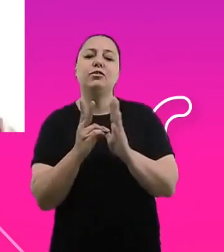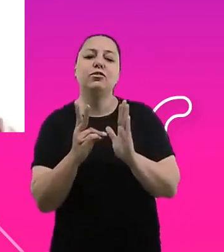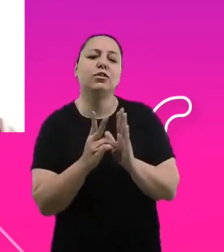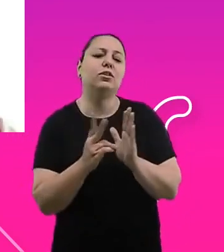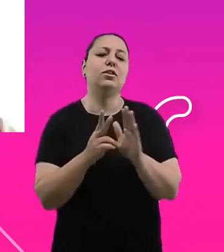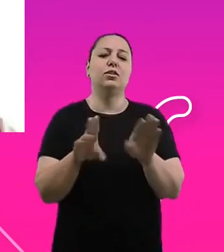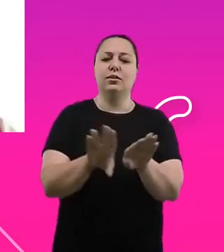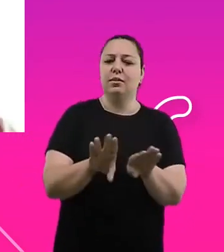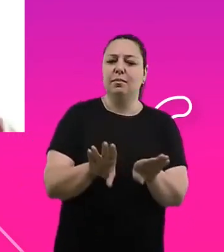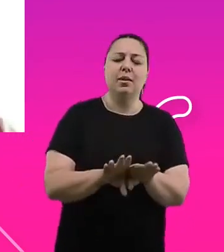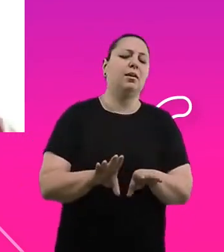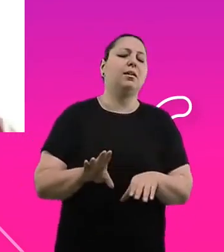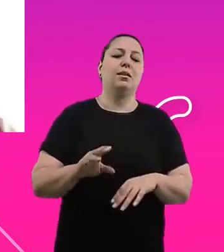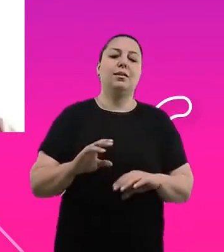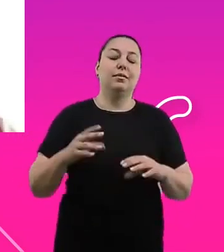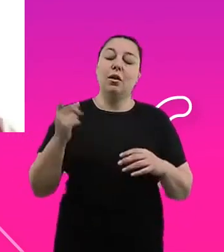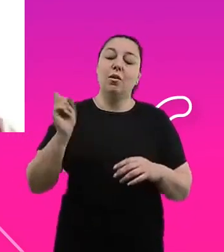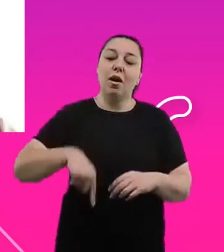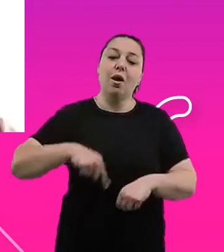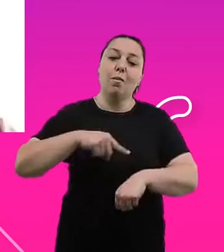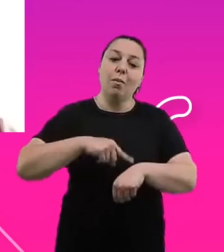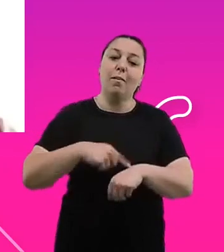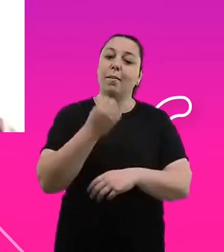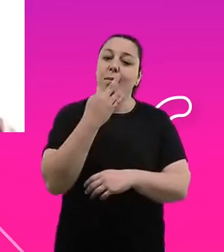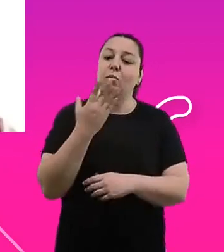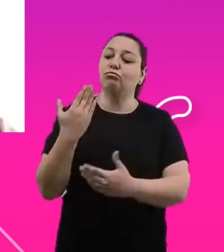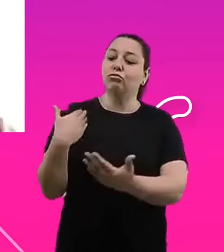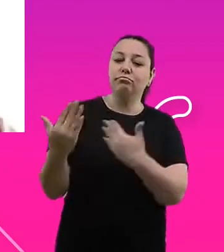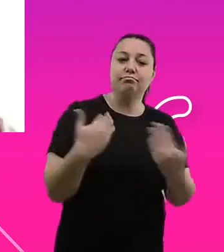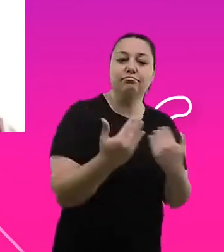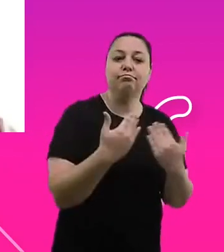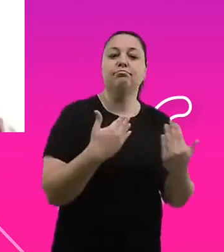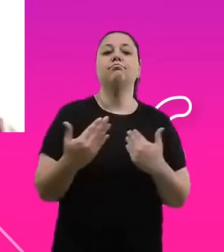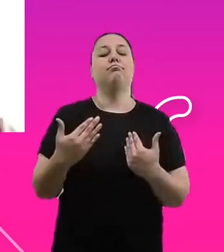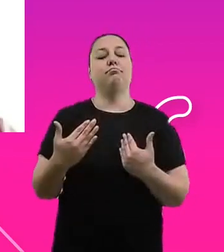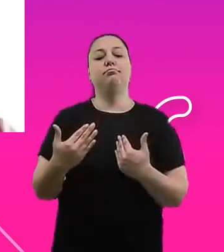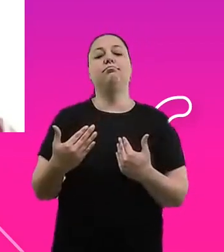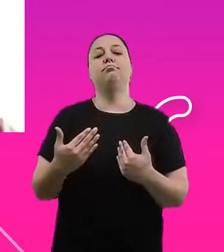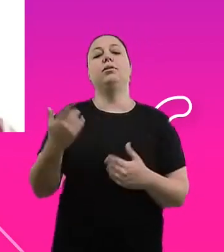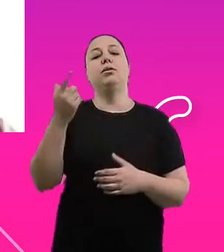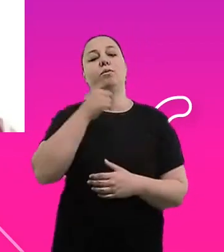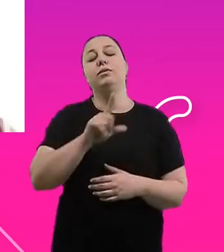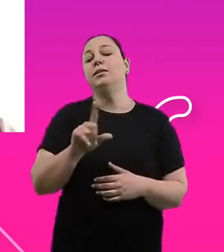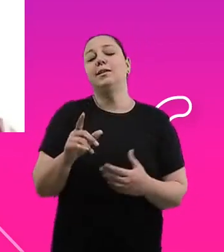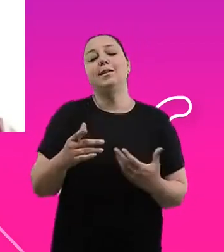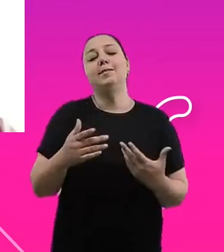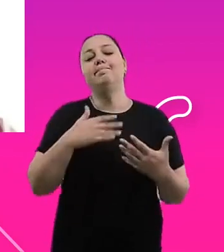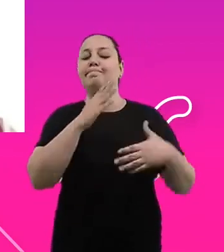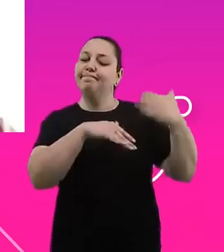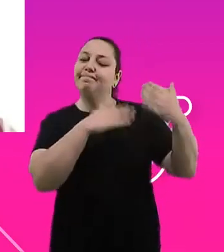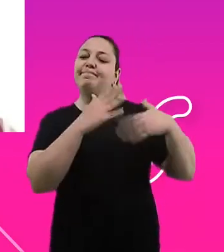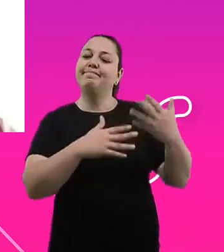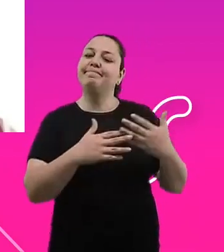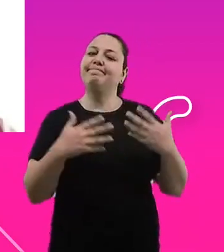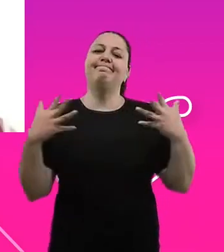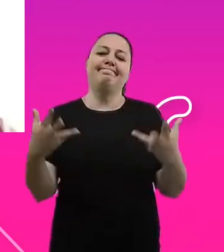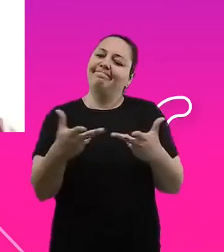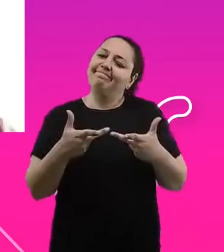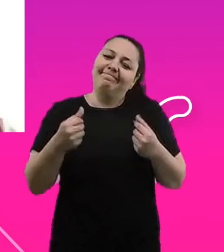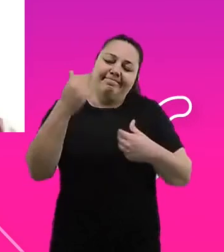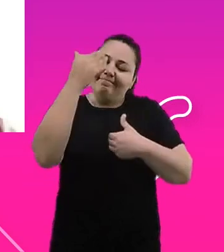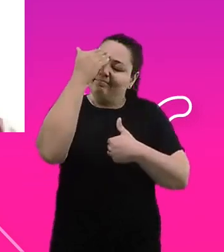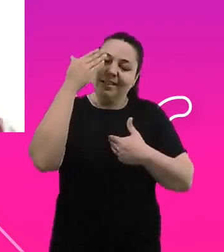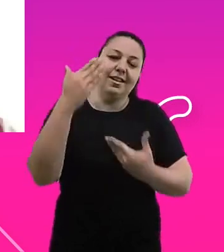de bater um papo como a gente bateu aqui reto, e chegar, e, cara, é incrível, e obrigado, vocês fizeram, acho que,